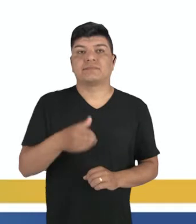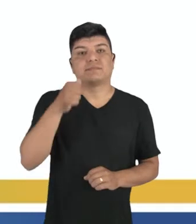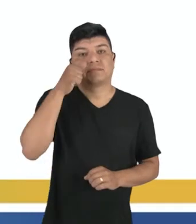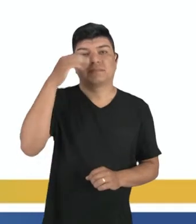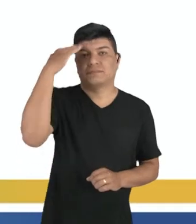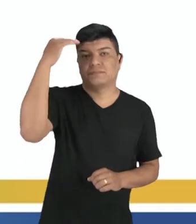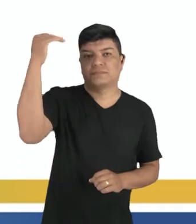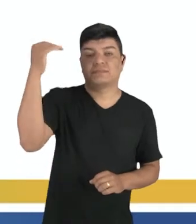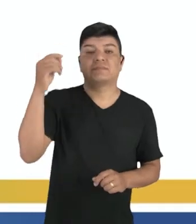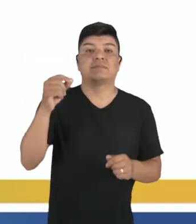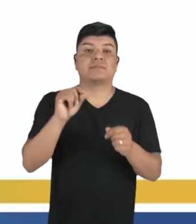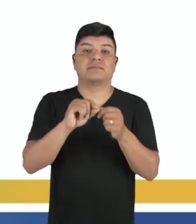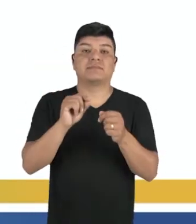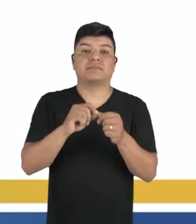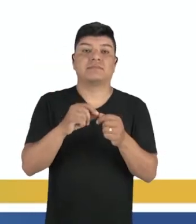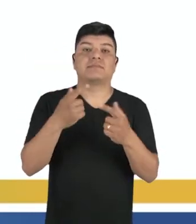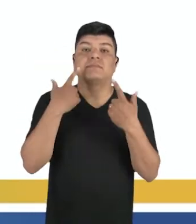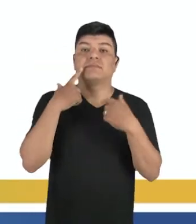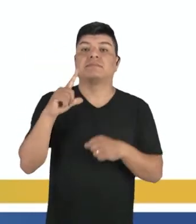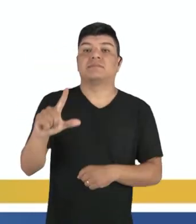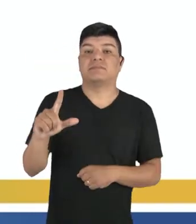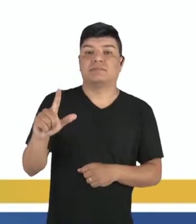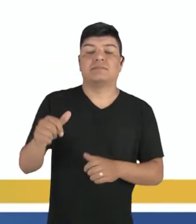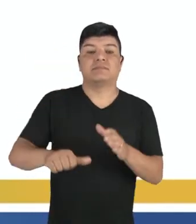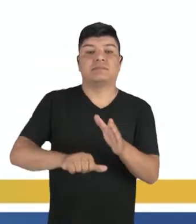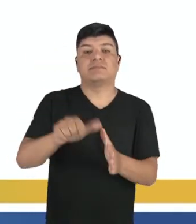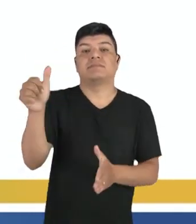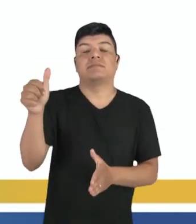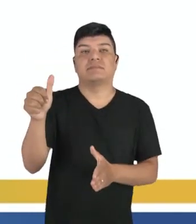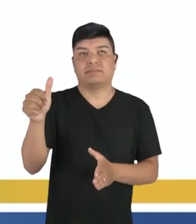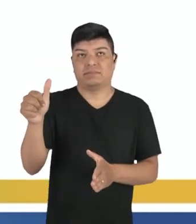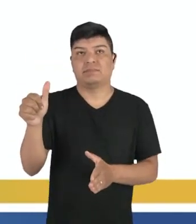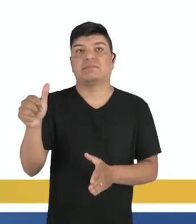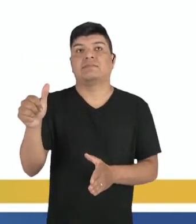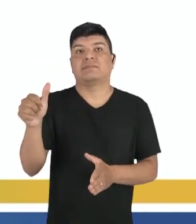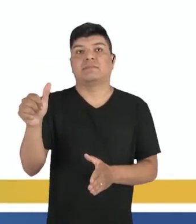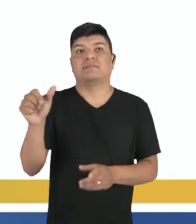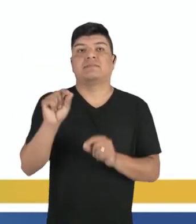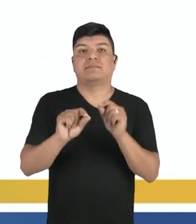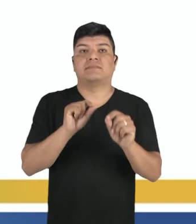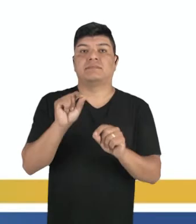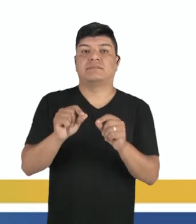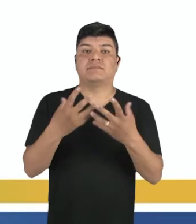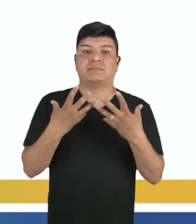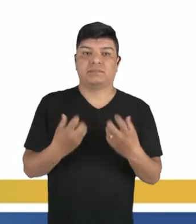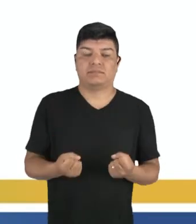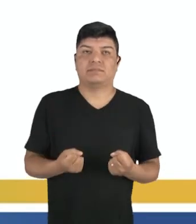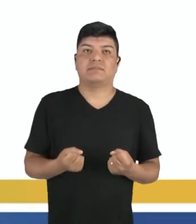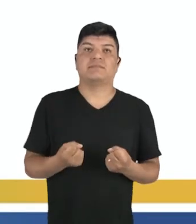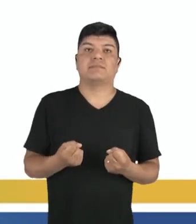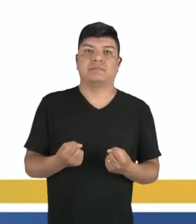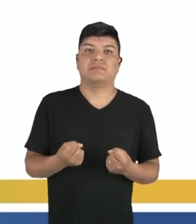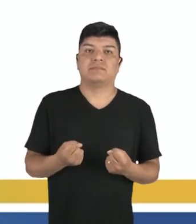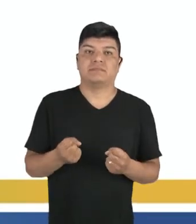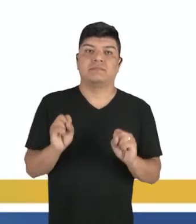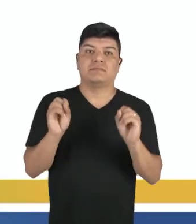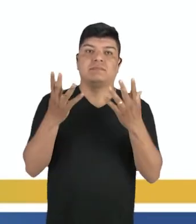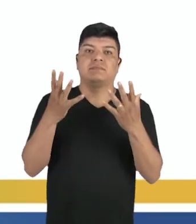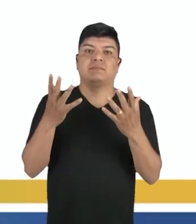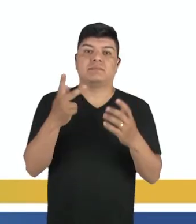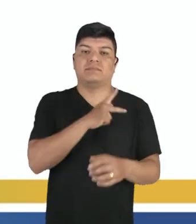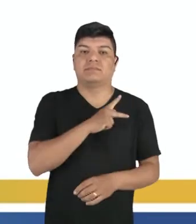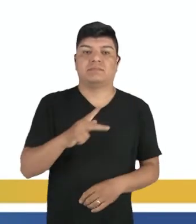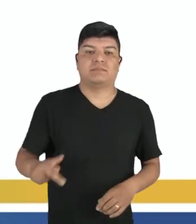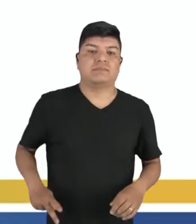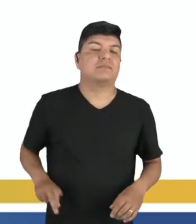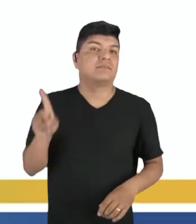Jennifer López introduz o idioma espanhol pela primeira vez, né? Numa toma de posse aí, né? Na cerimônia de posse do presidente dos